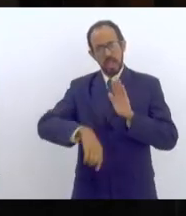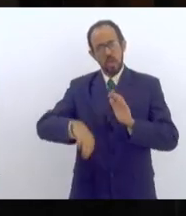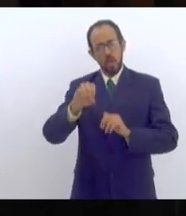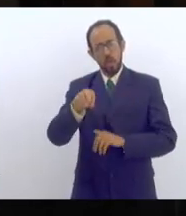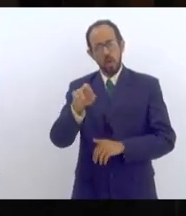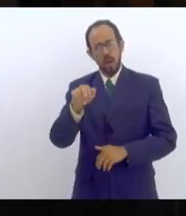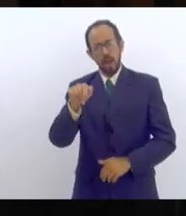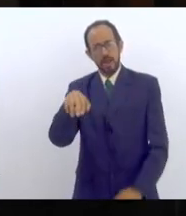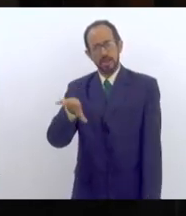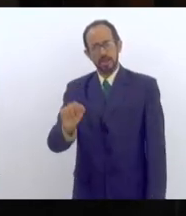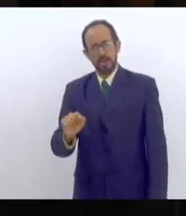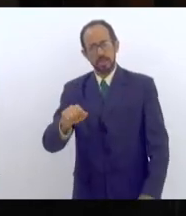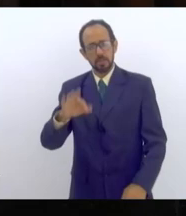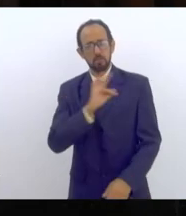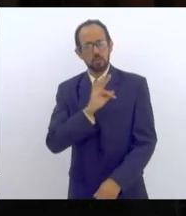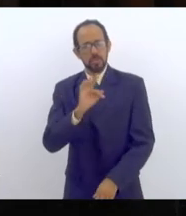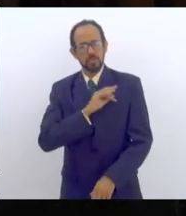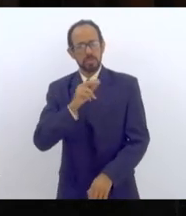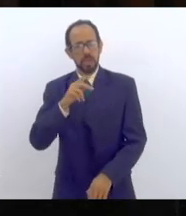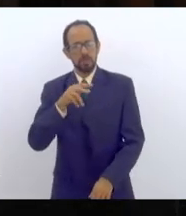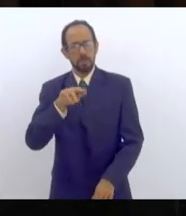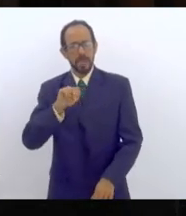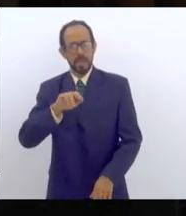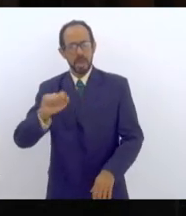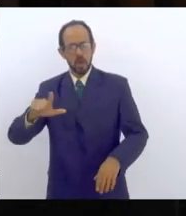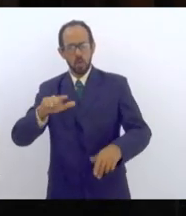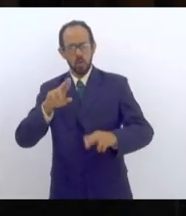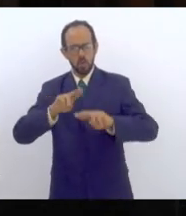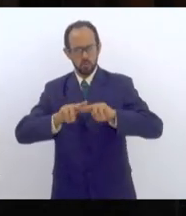outras garantias para a educação e outras categorias.